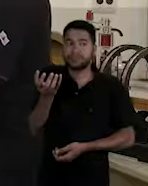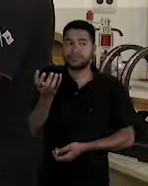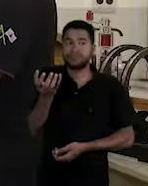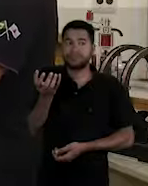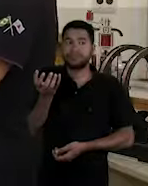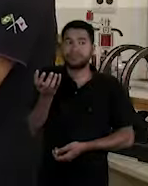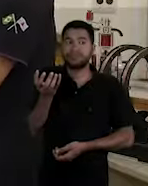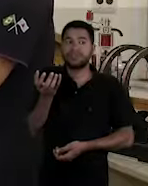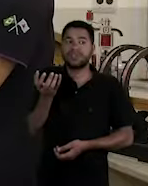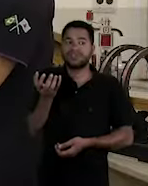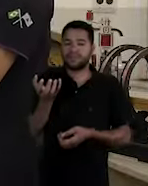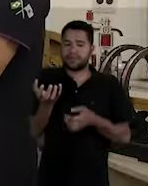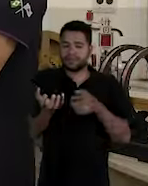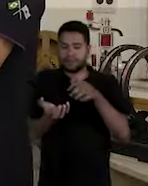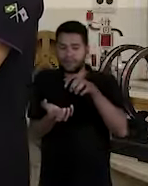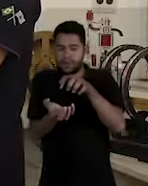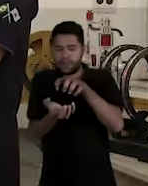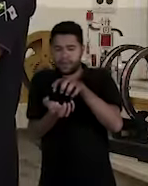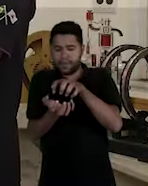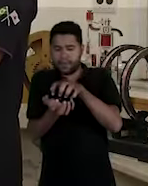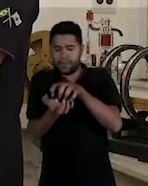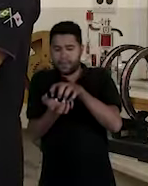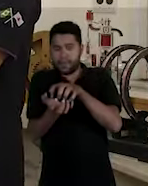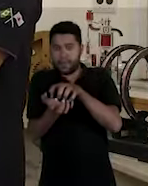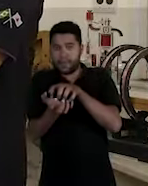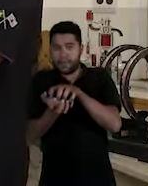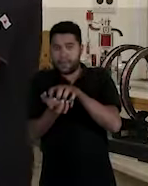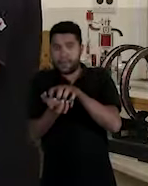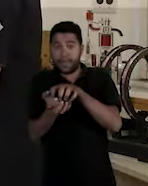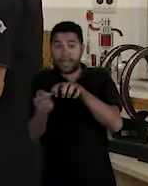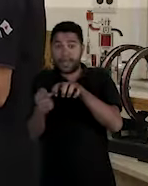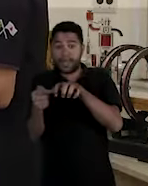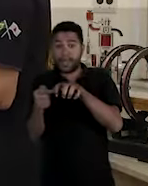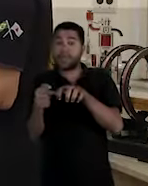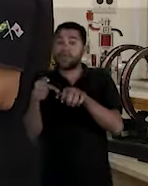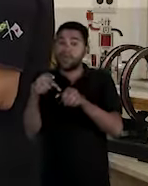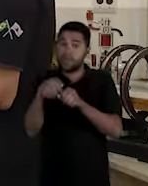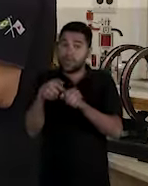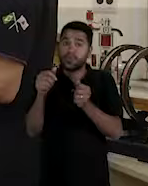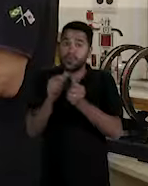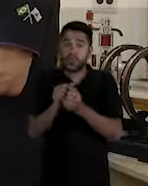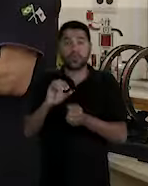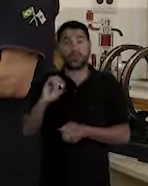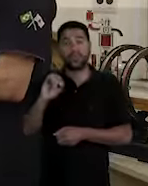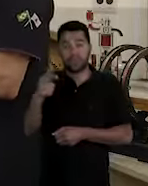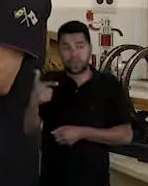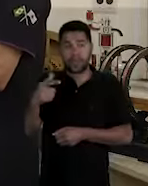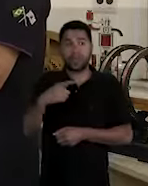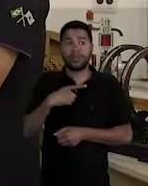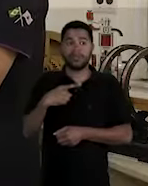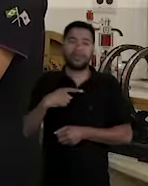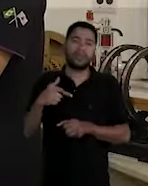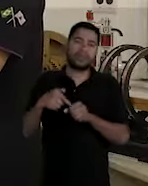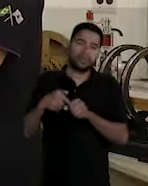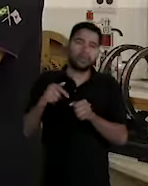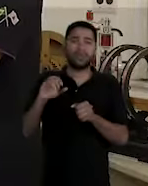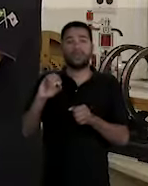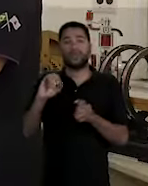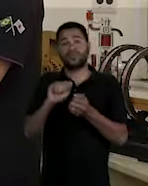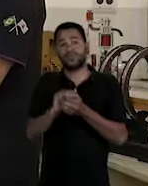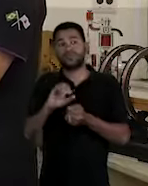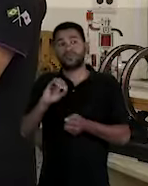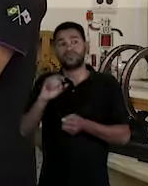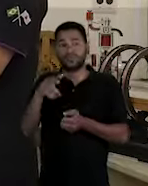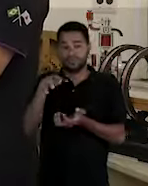vai comprimindo o combustível com oxigênio. Então nós temos aqui a gasolina com oxigênio